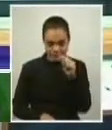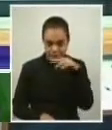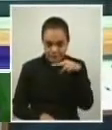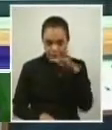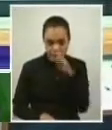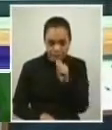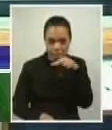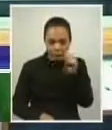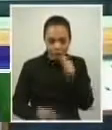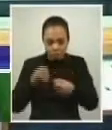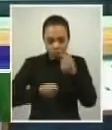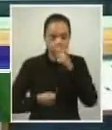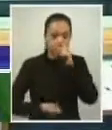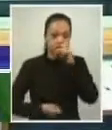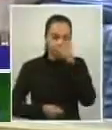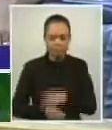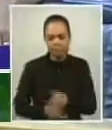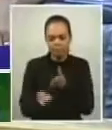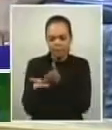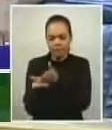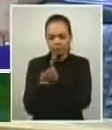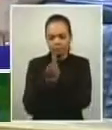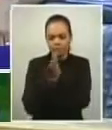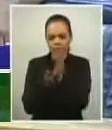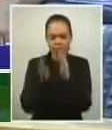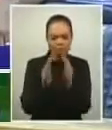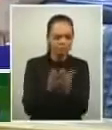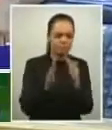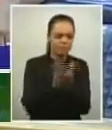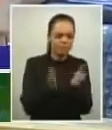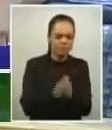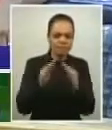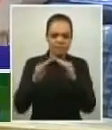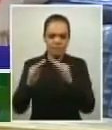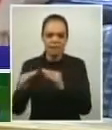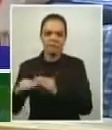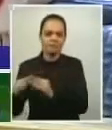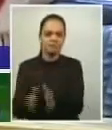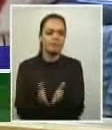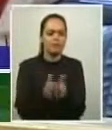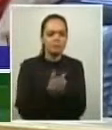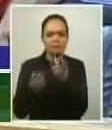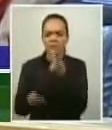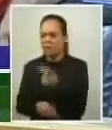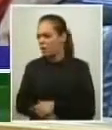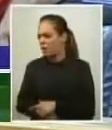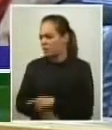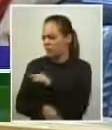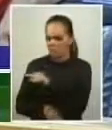passando ao lado de uma favela fez o seguinte comentário eu tava dentro do carro Nossa eles não tem